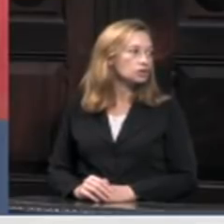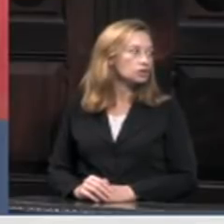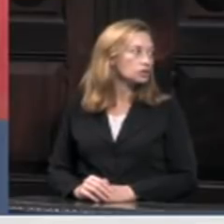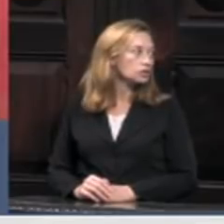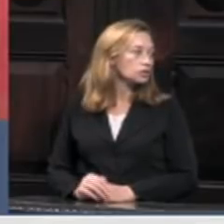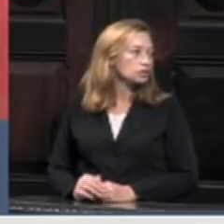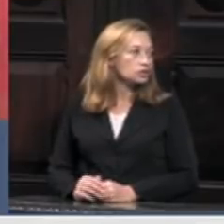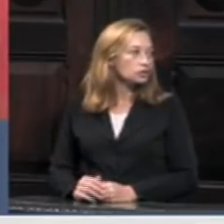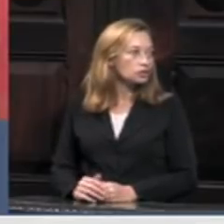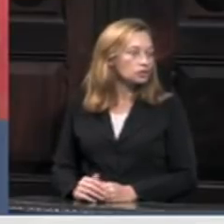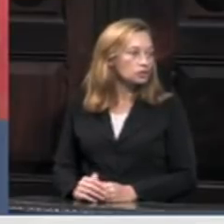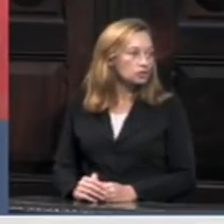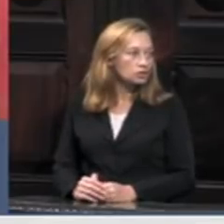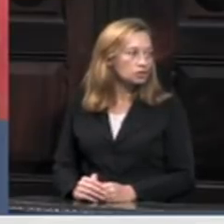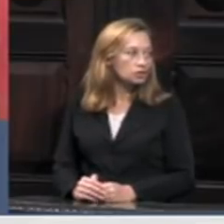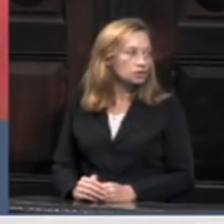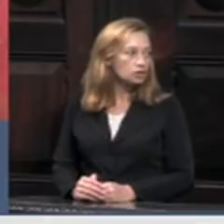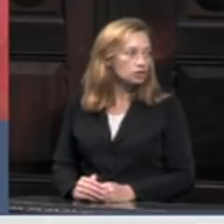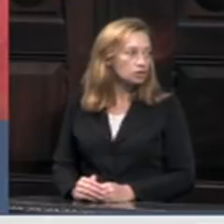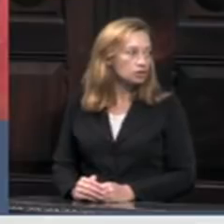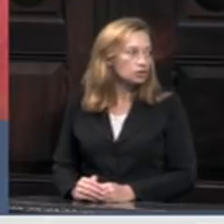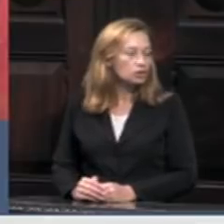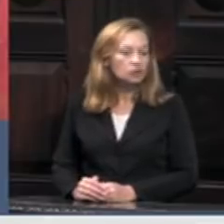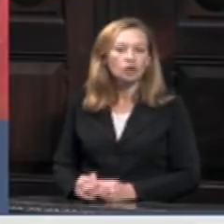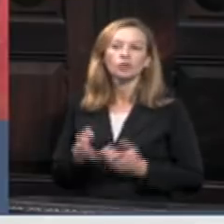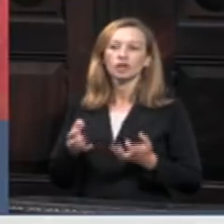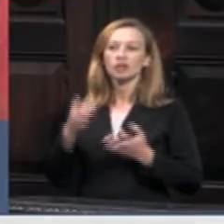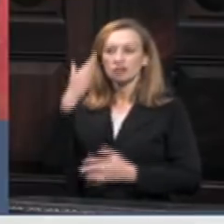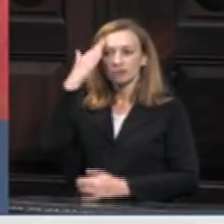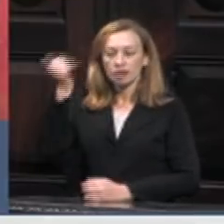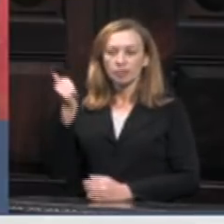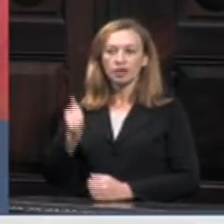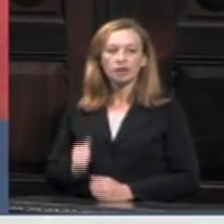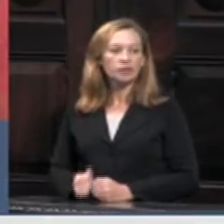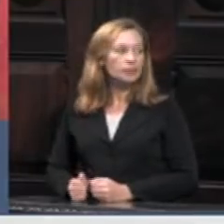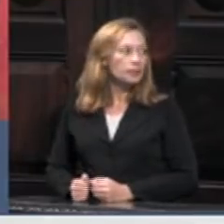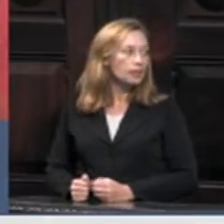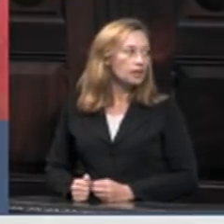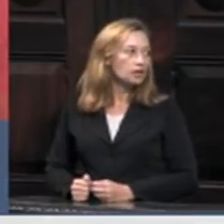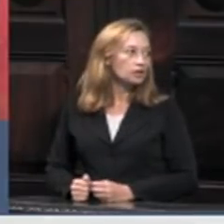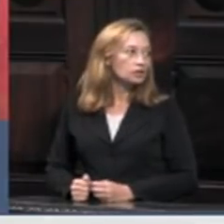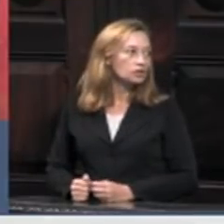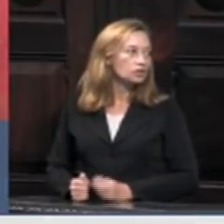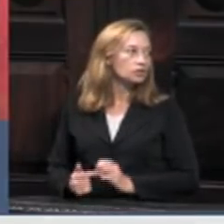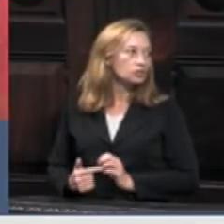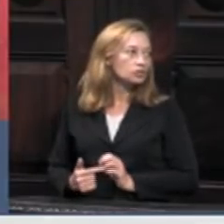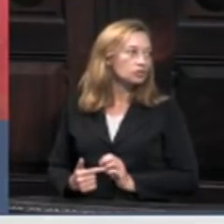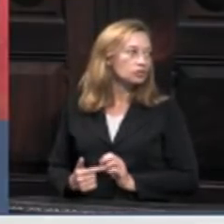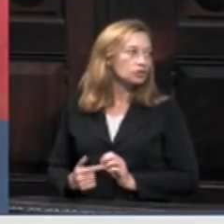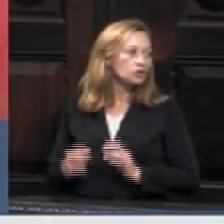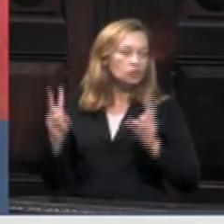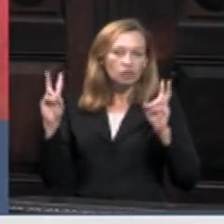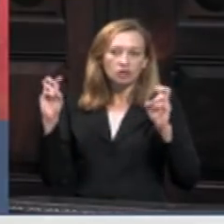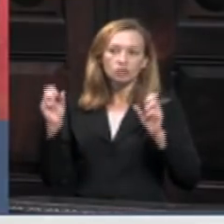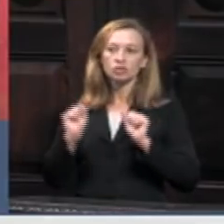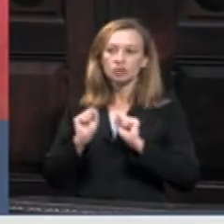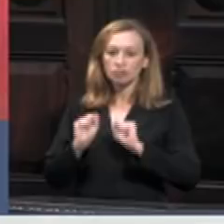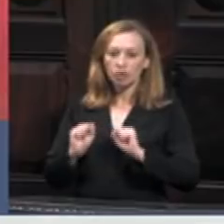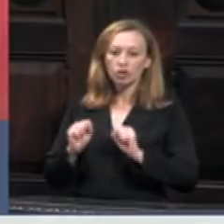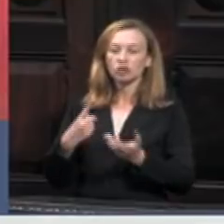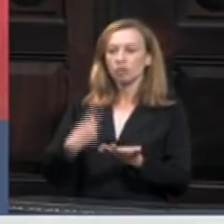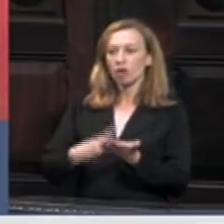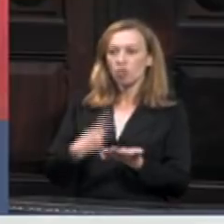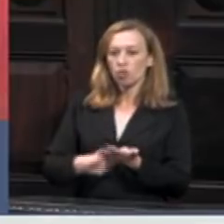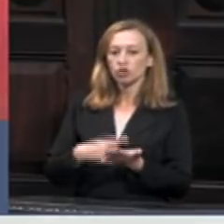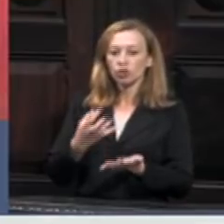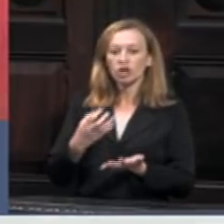4. Eu queria saber, em relação aos destaques, se a gente pode construir um acordo. Então,